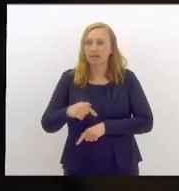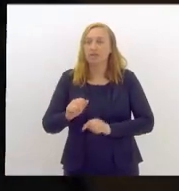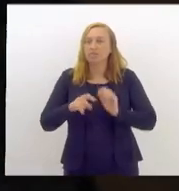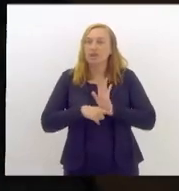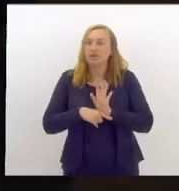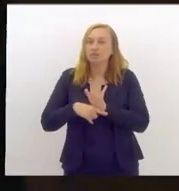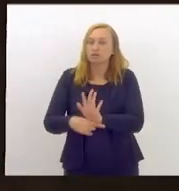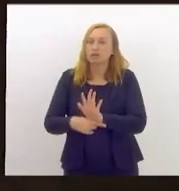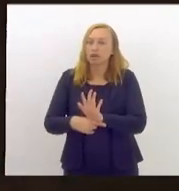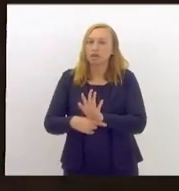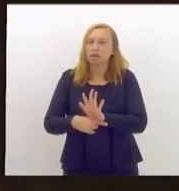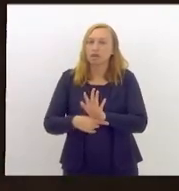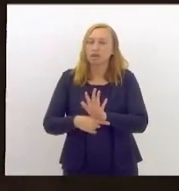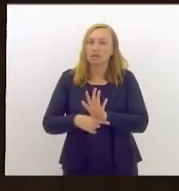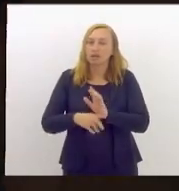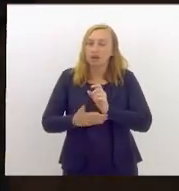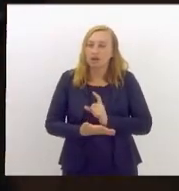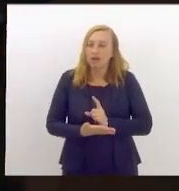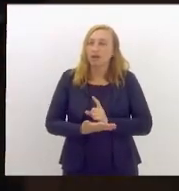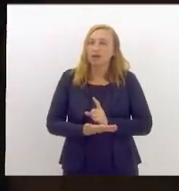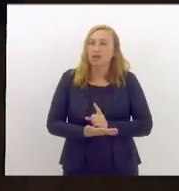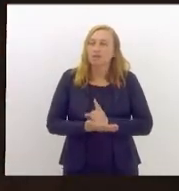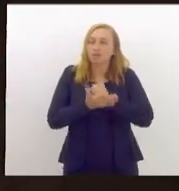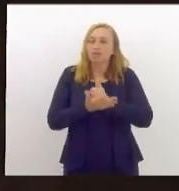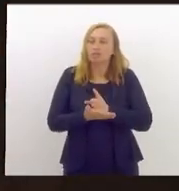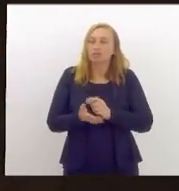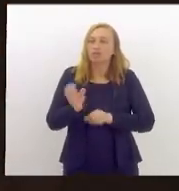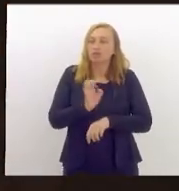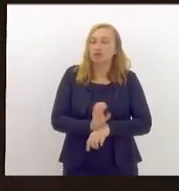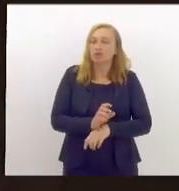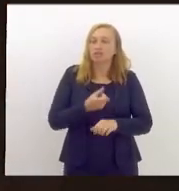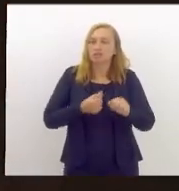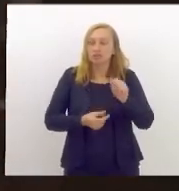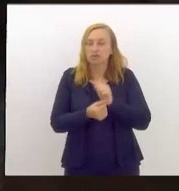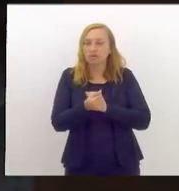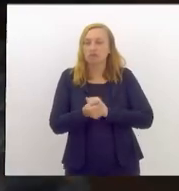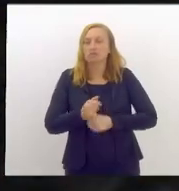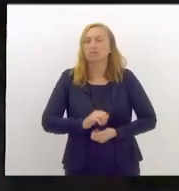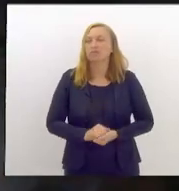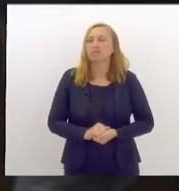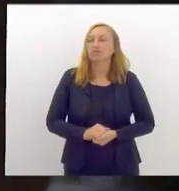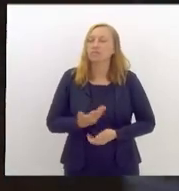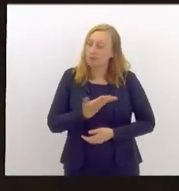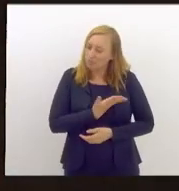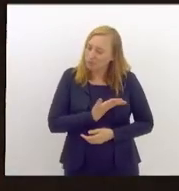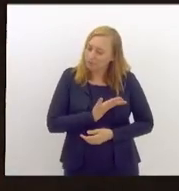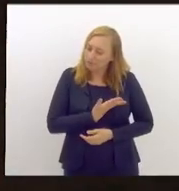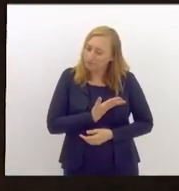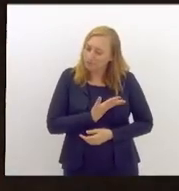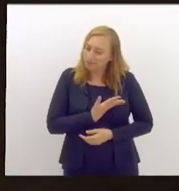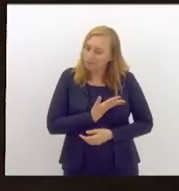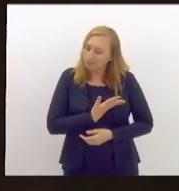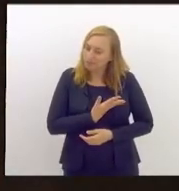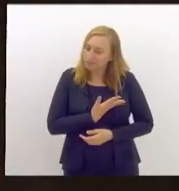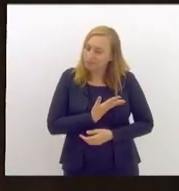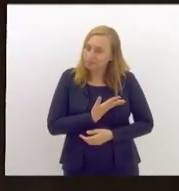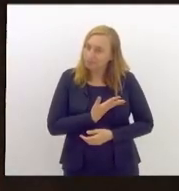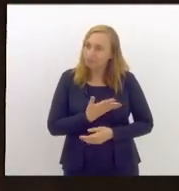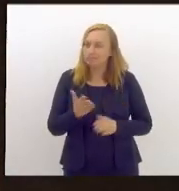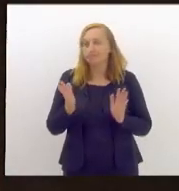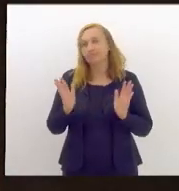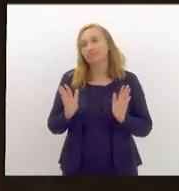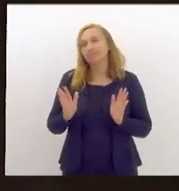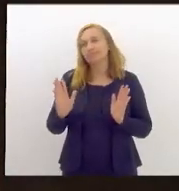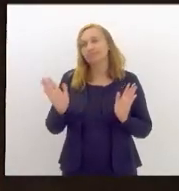ajudar recuperar o nosso estado as Finanças do nosso estado meu amigo tô me despedindo do